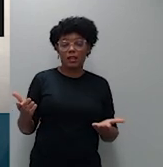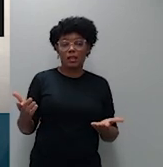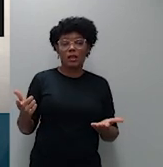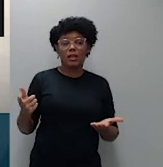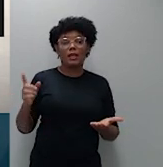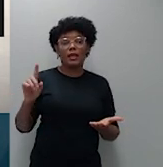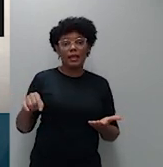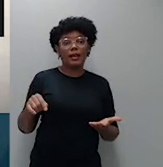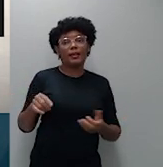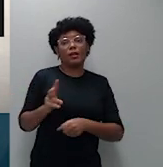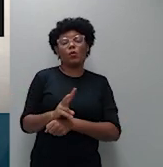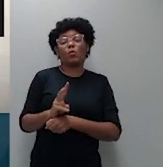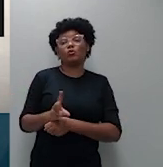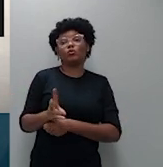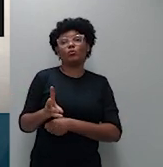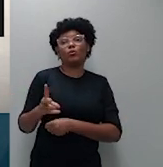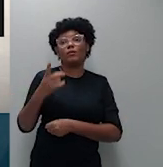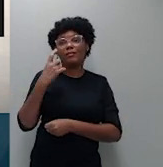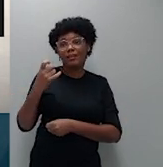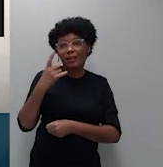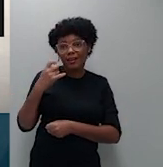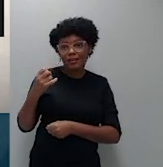interesse público